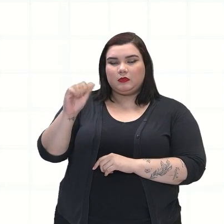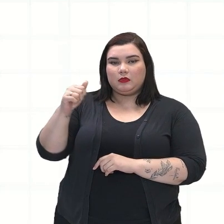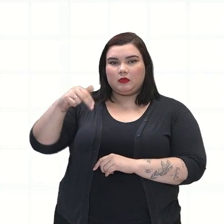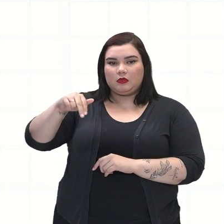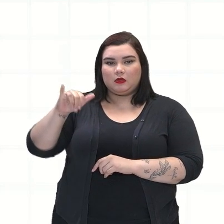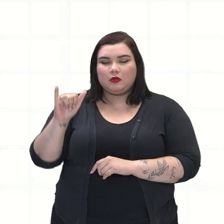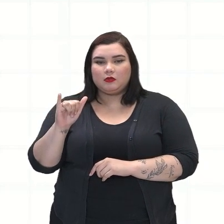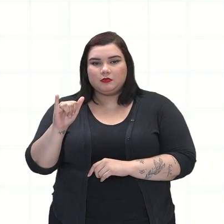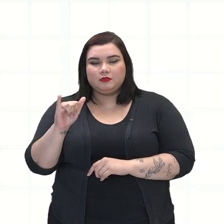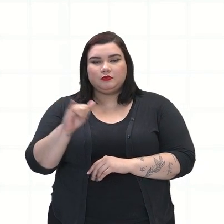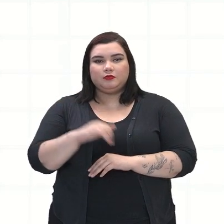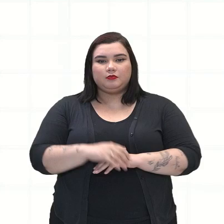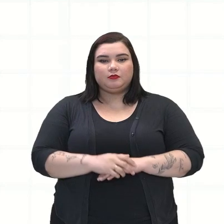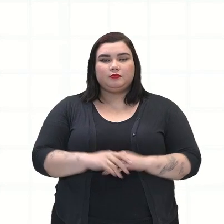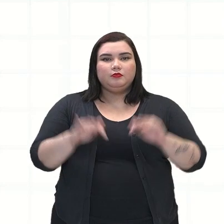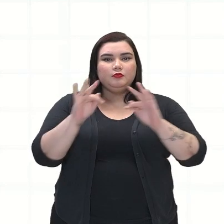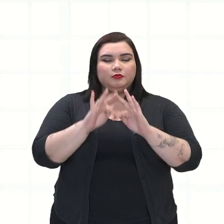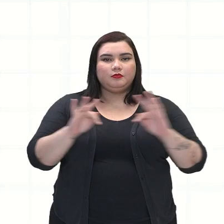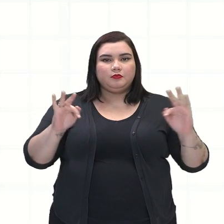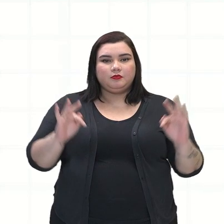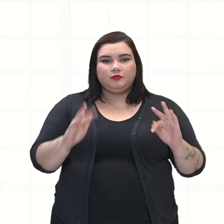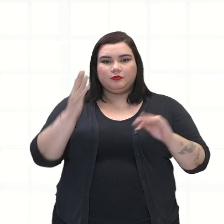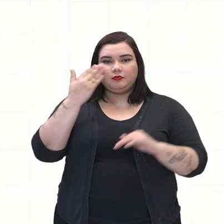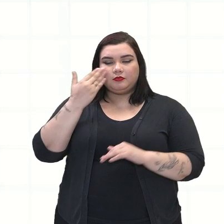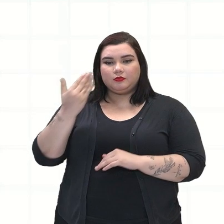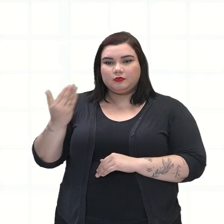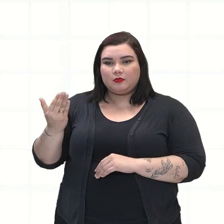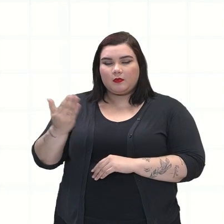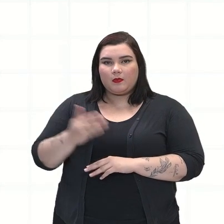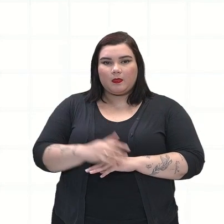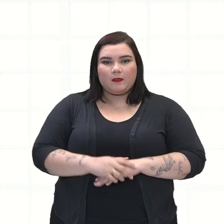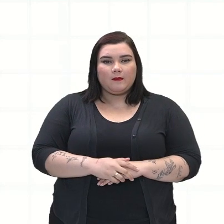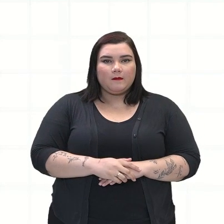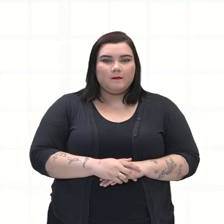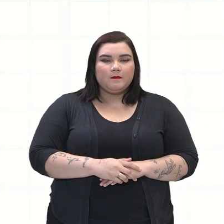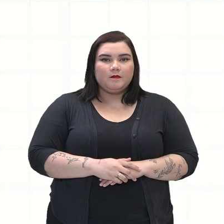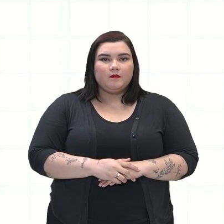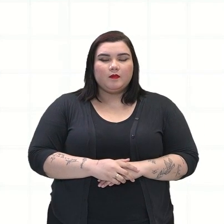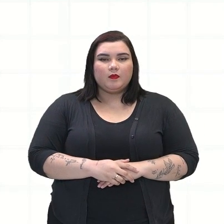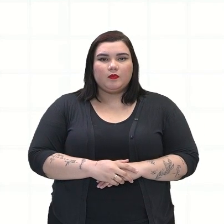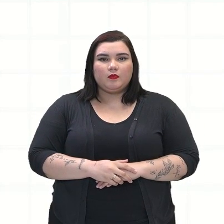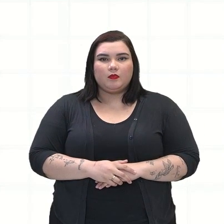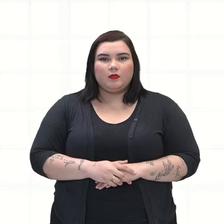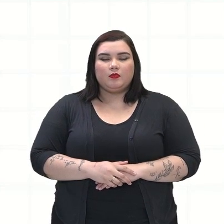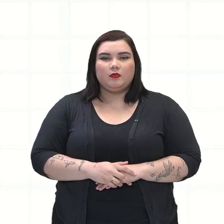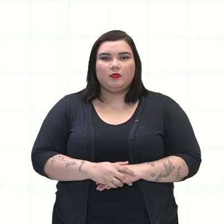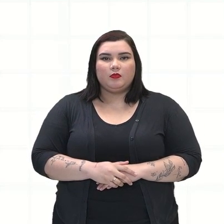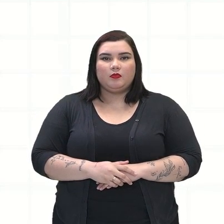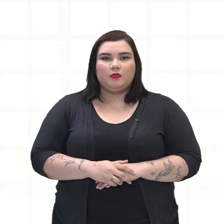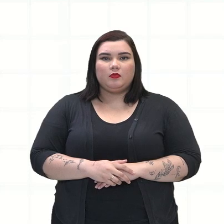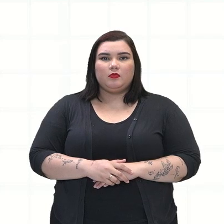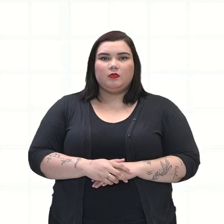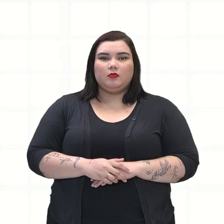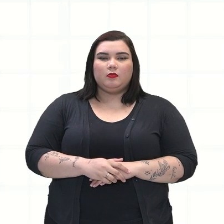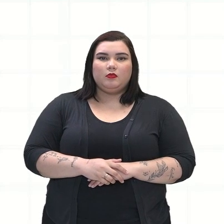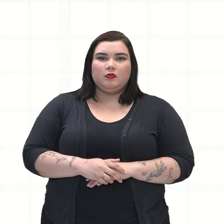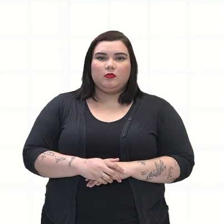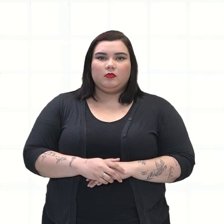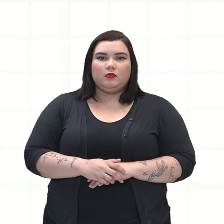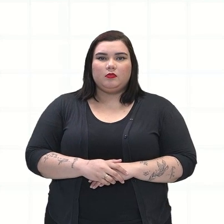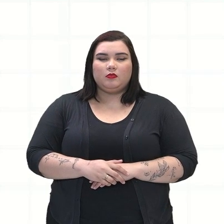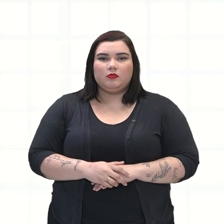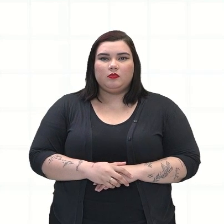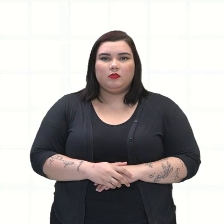Dani always rides a bike. Dani always rides